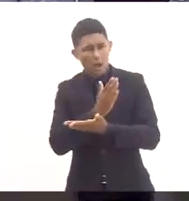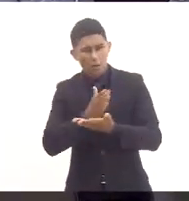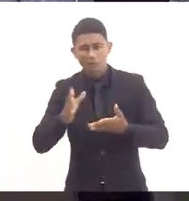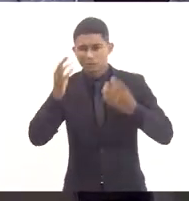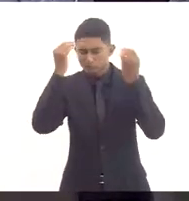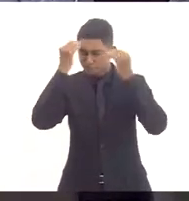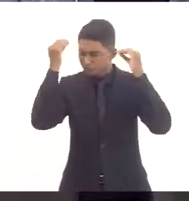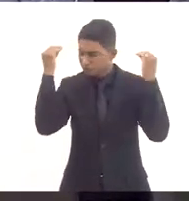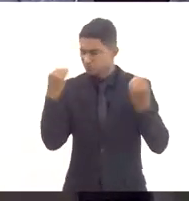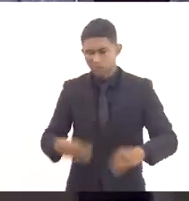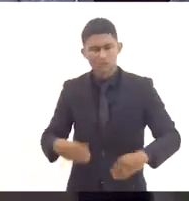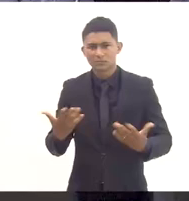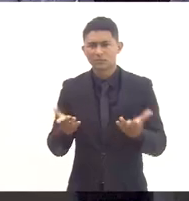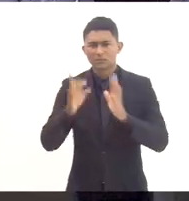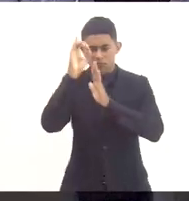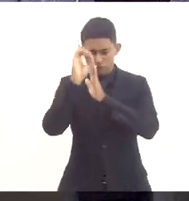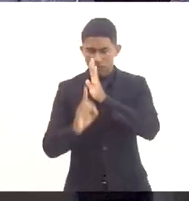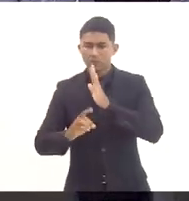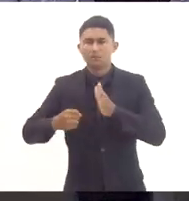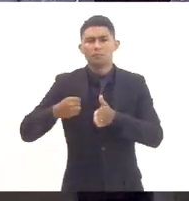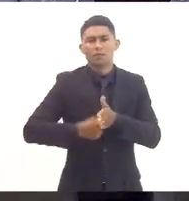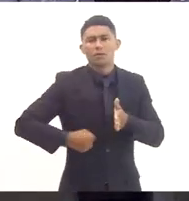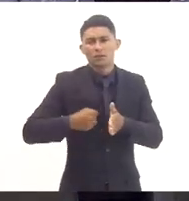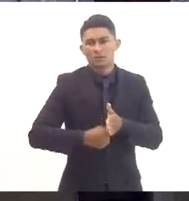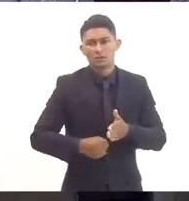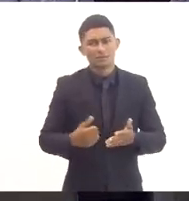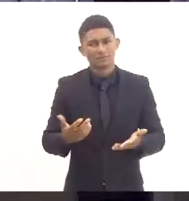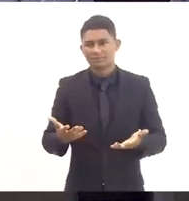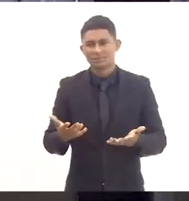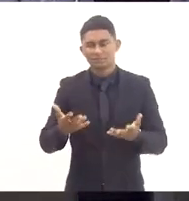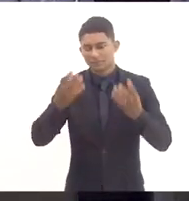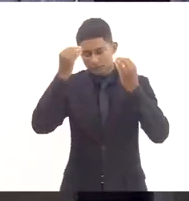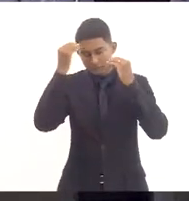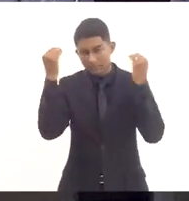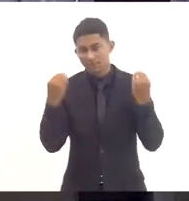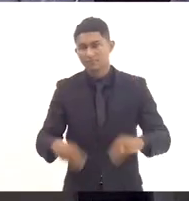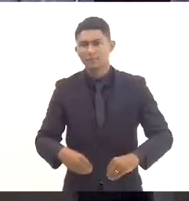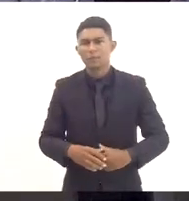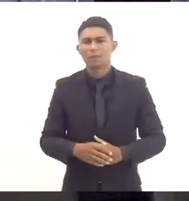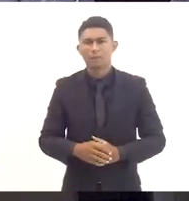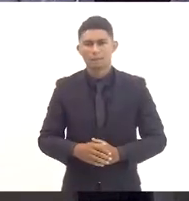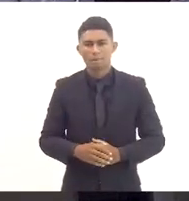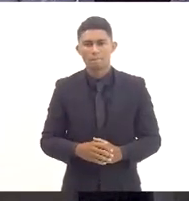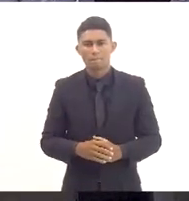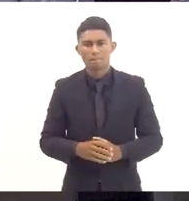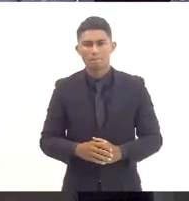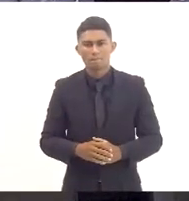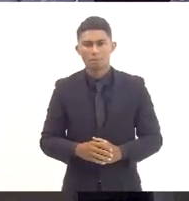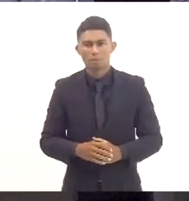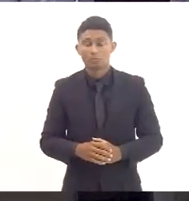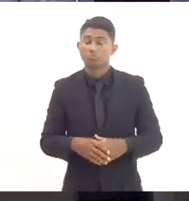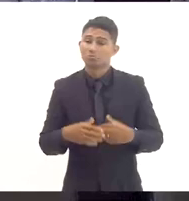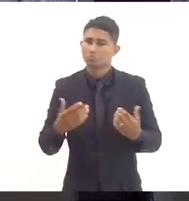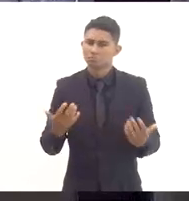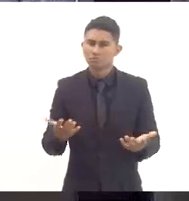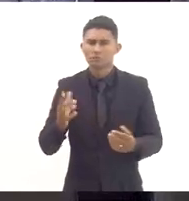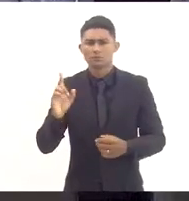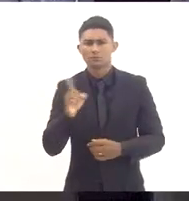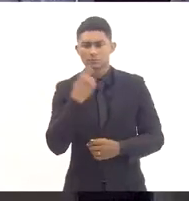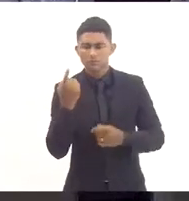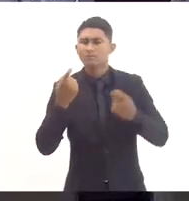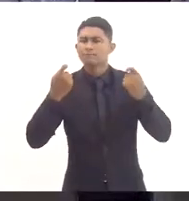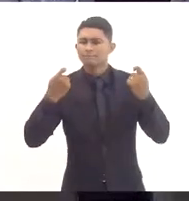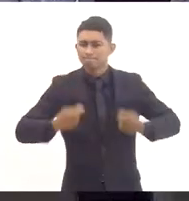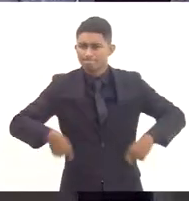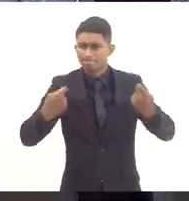ter de brigar por esse direito pelas questões que nós somos indagados se e nós devemos